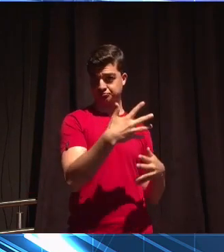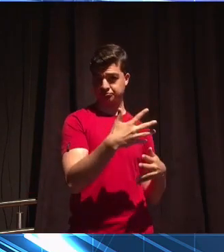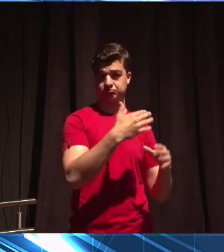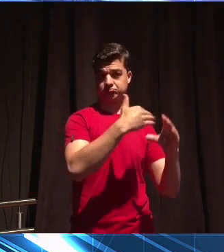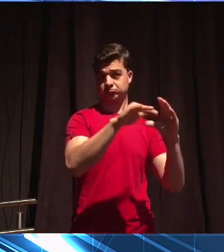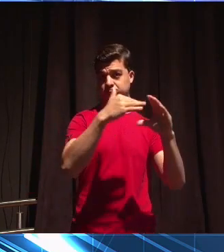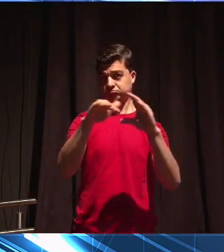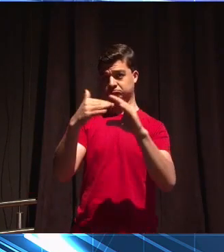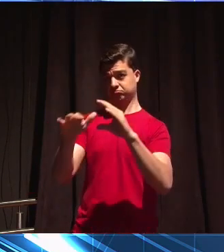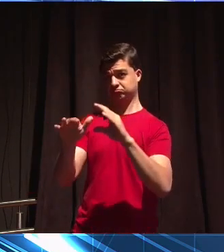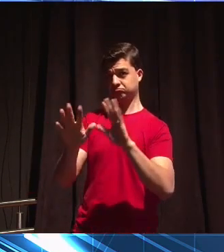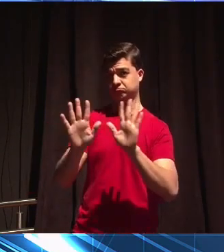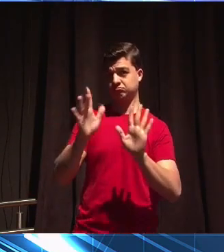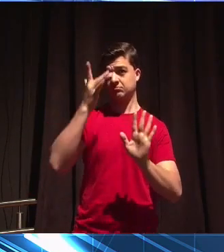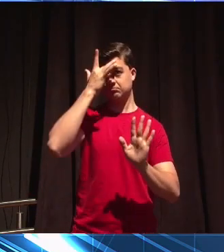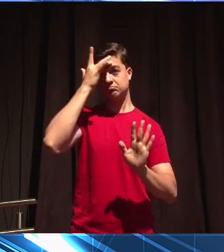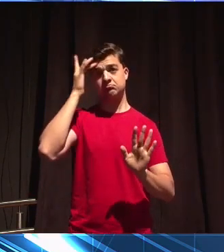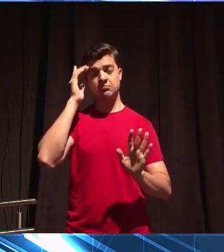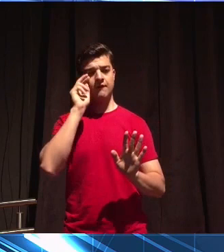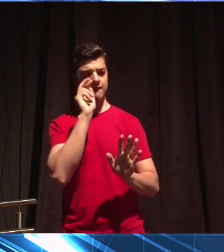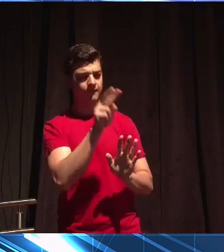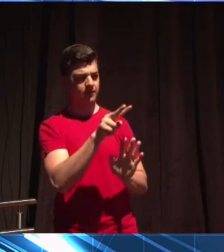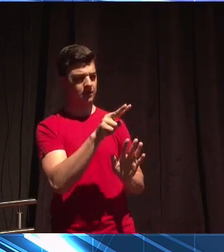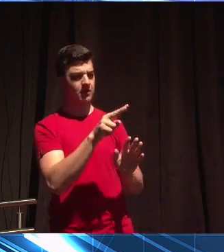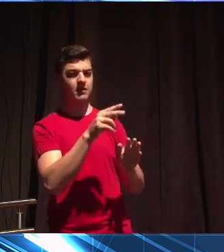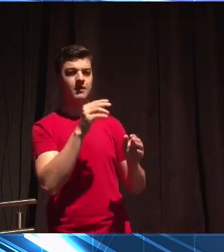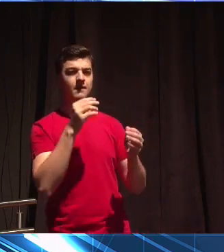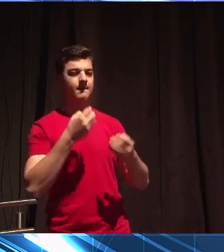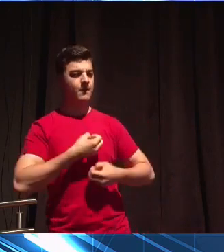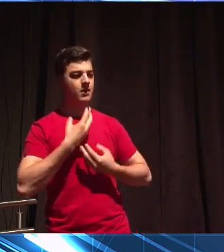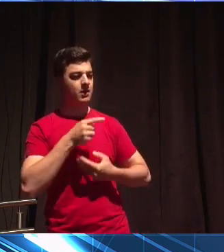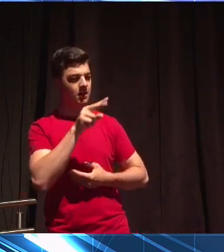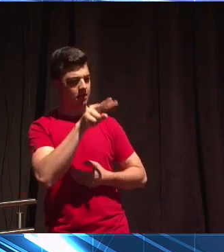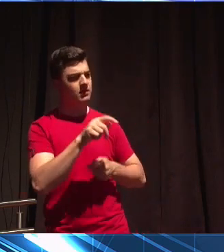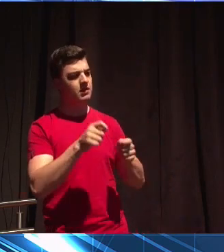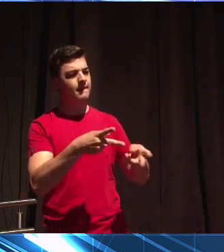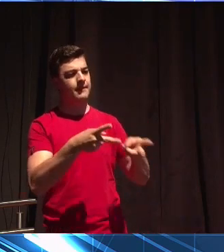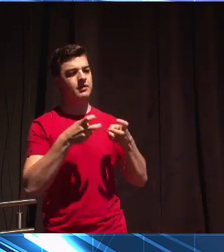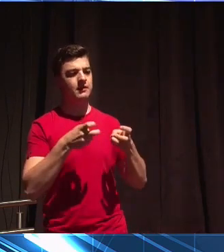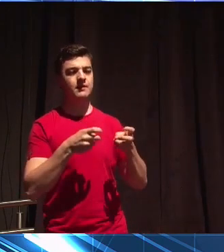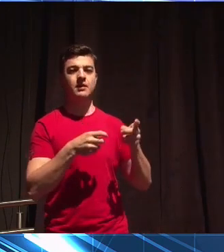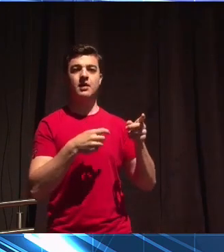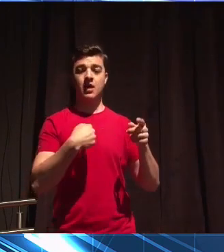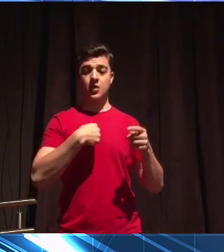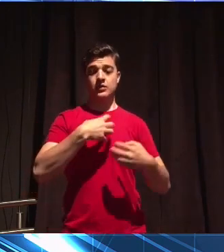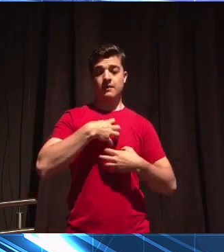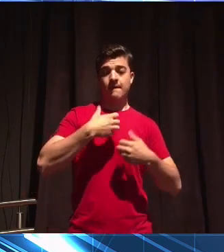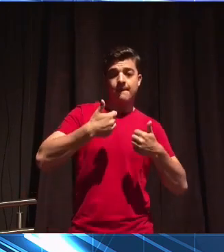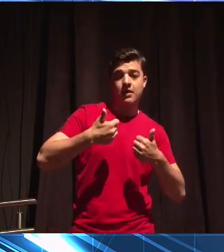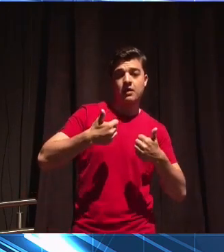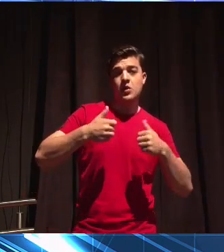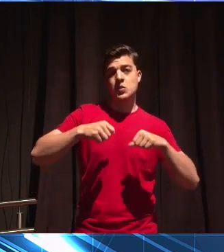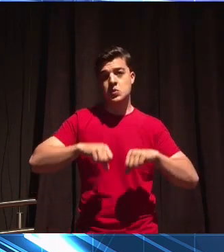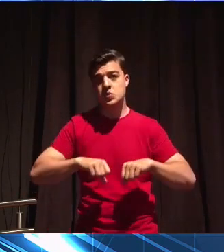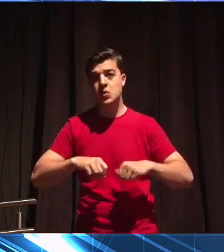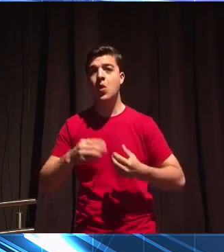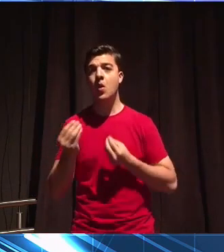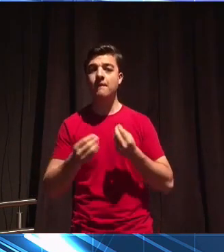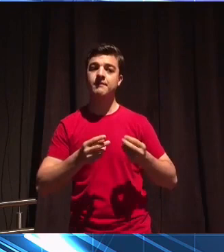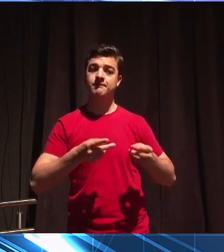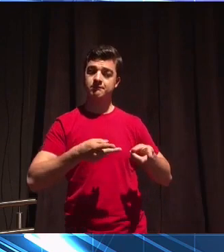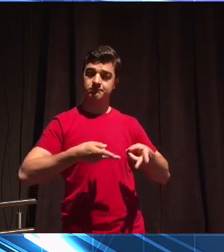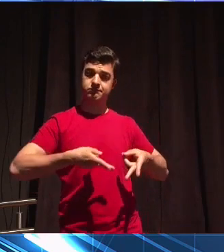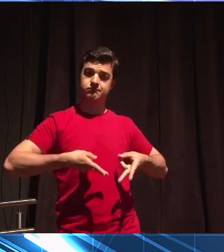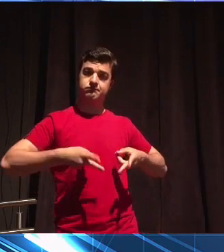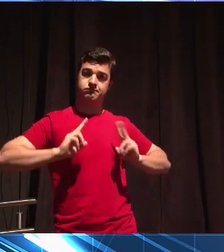uma timeline, consegue perceber quando eu estou bem, quando eu não estou tão legal assim. E, além disso, por que discutir